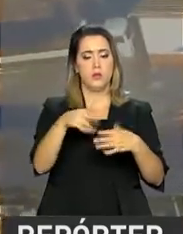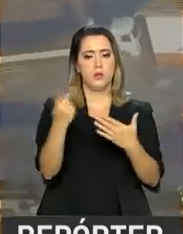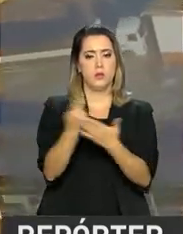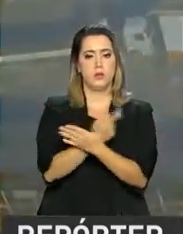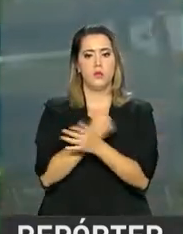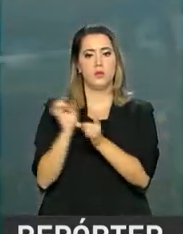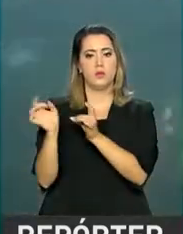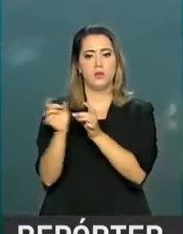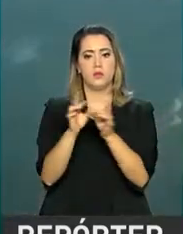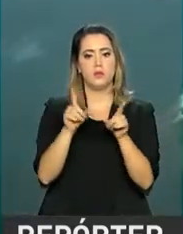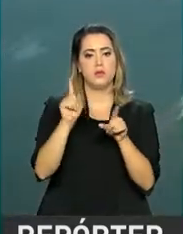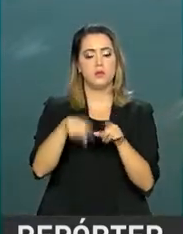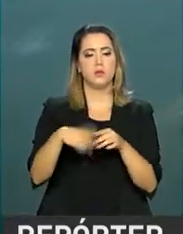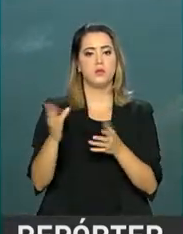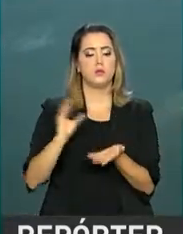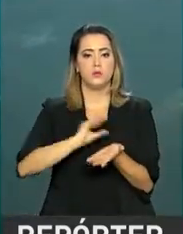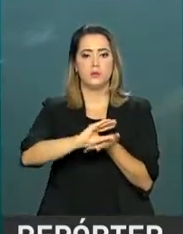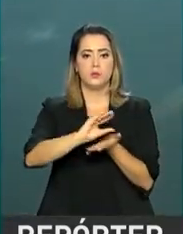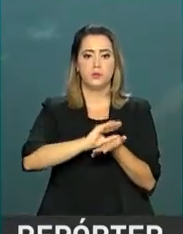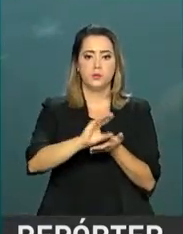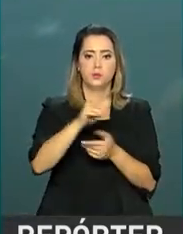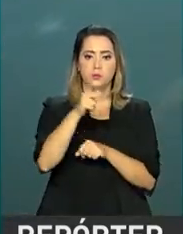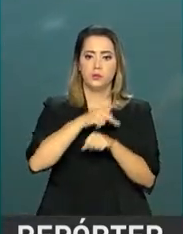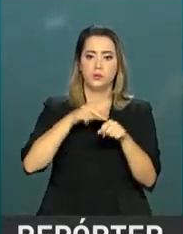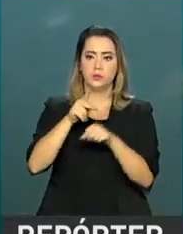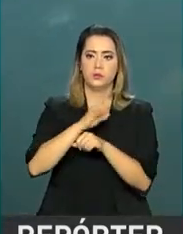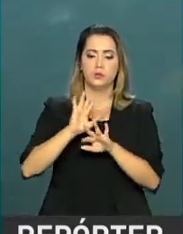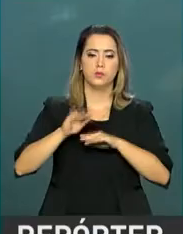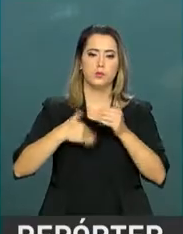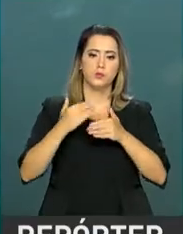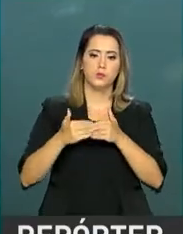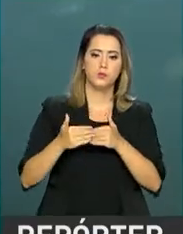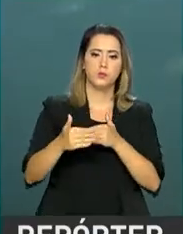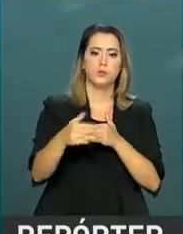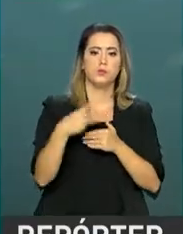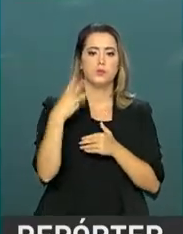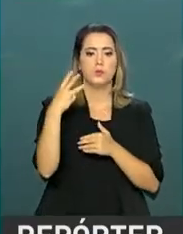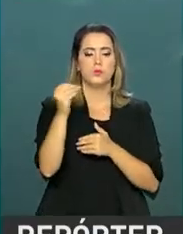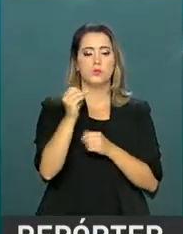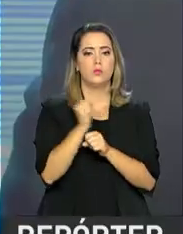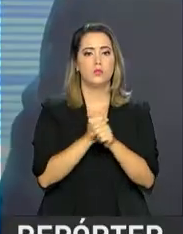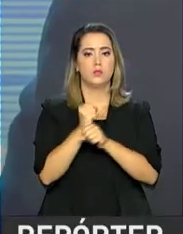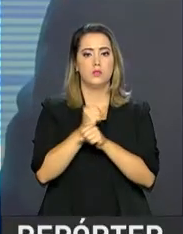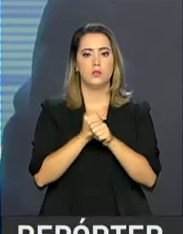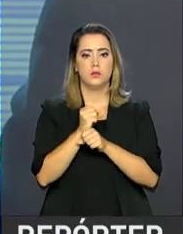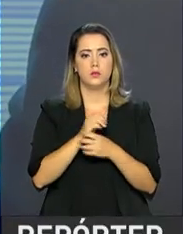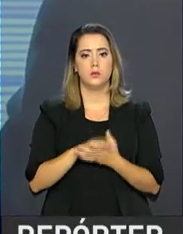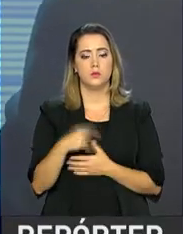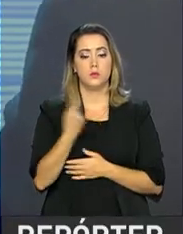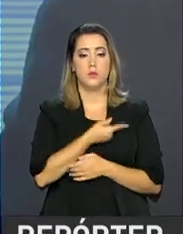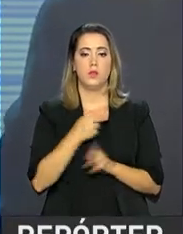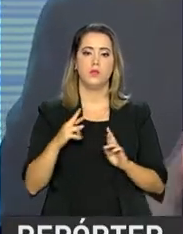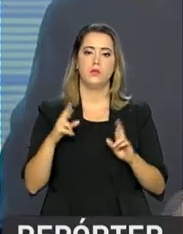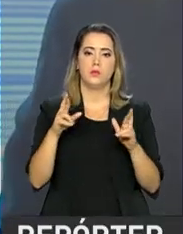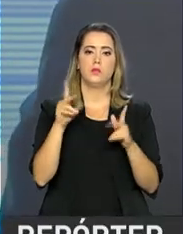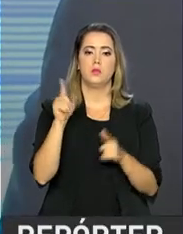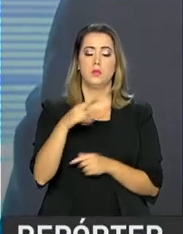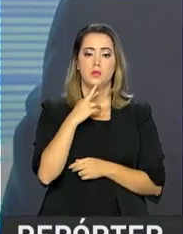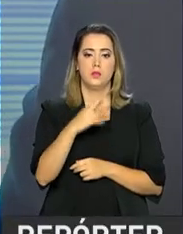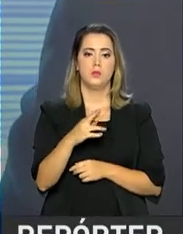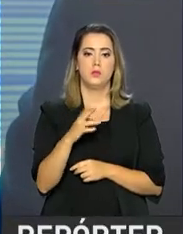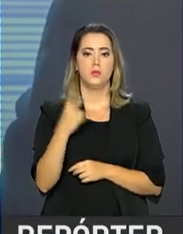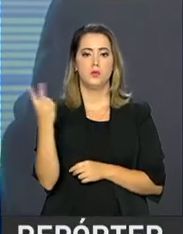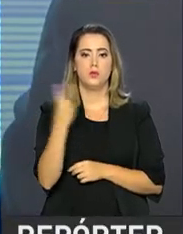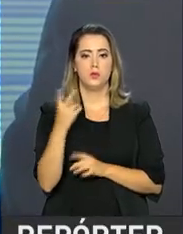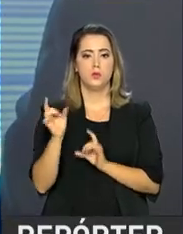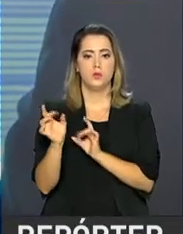do leilão é de investimentos no país para as próximas três décadas a nossa estimativa é como resultado desses dois leilões